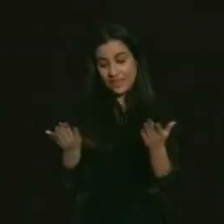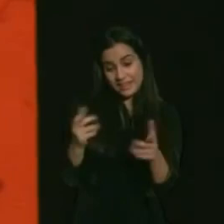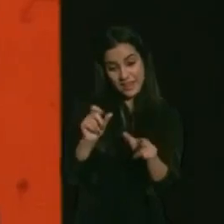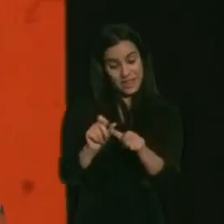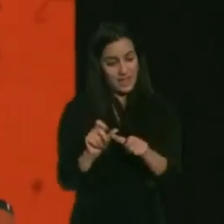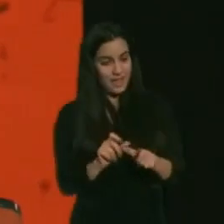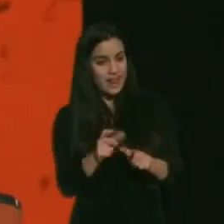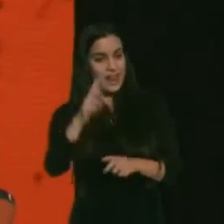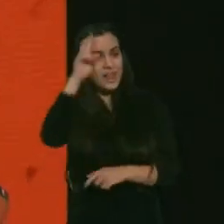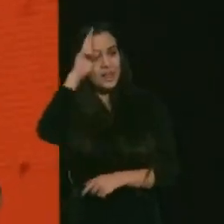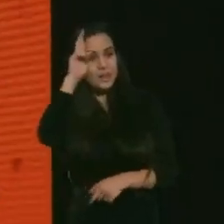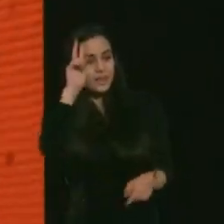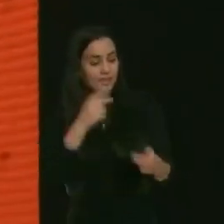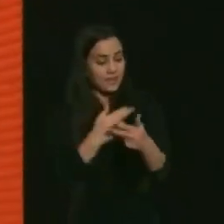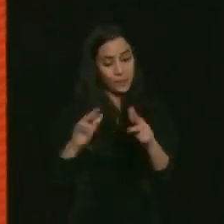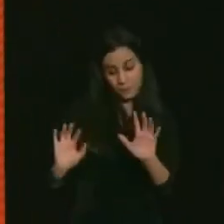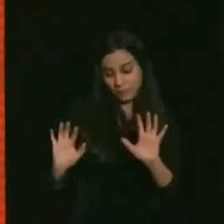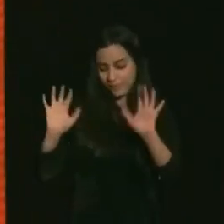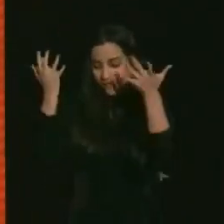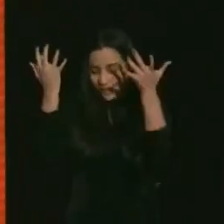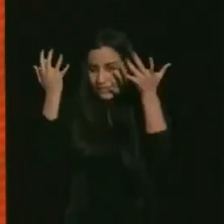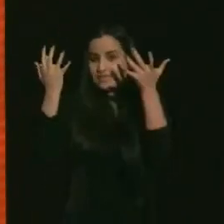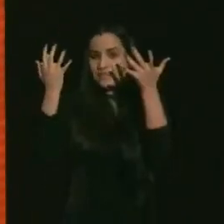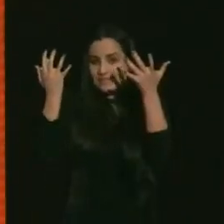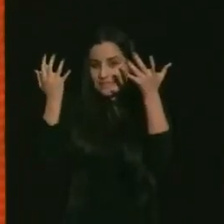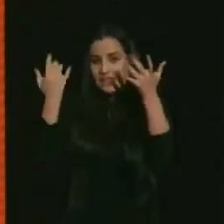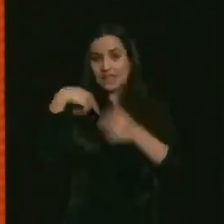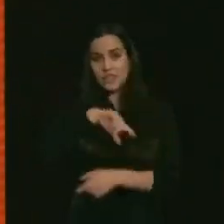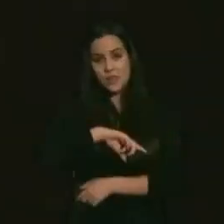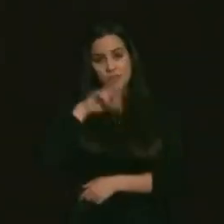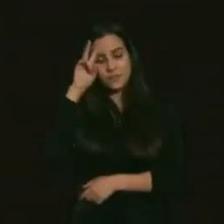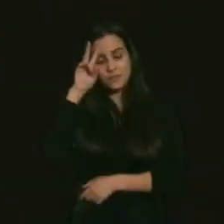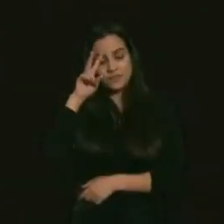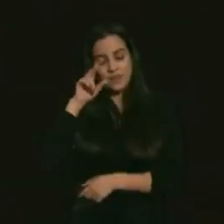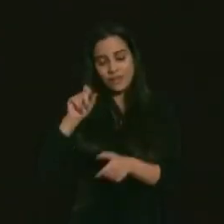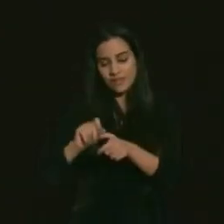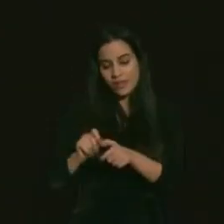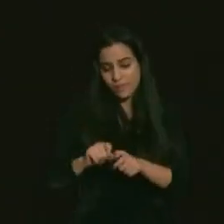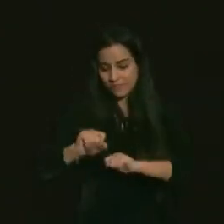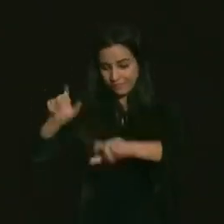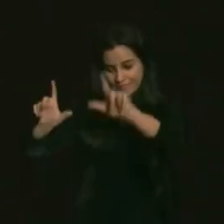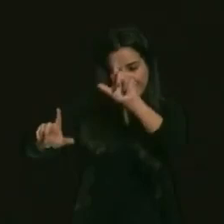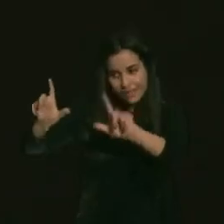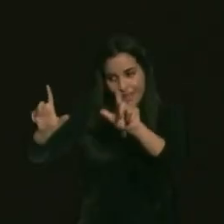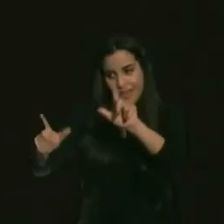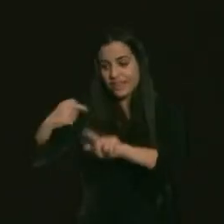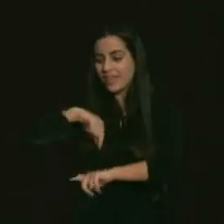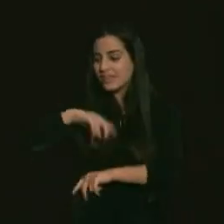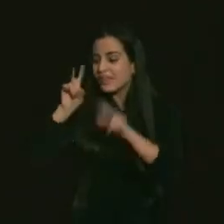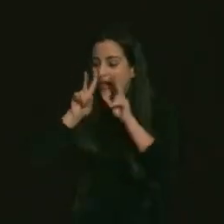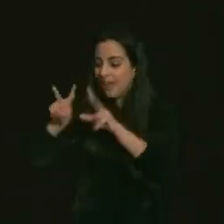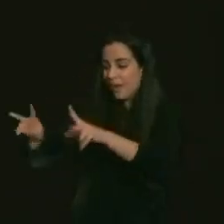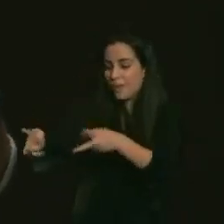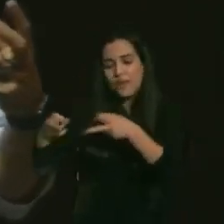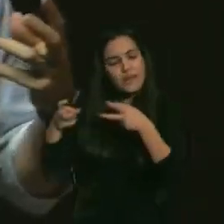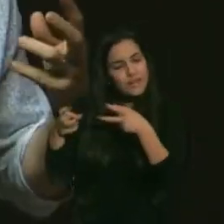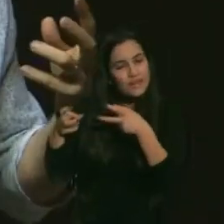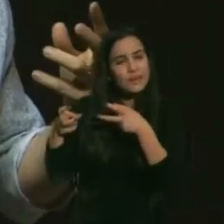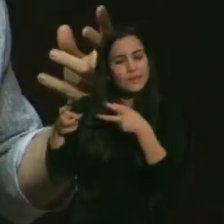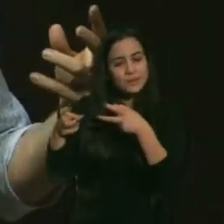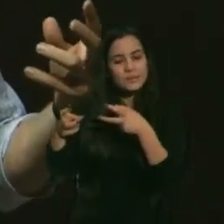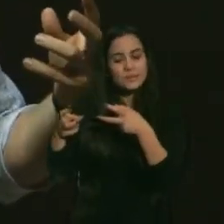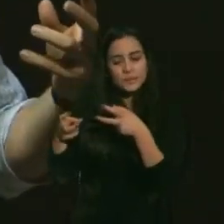fica lembrando das festas. A gente fica assistindo os programas. E quando a gente vê,